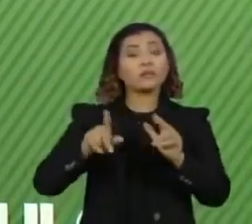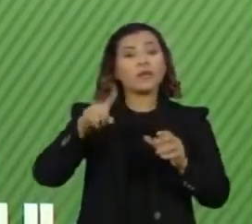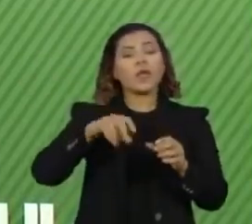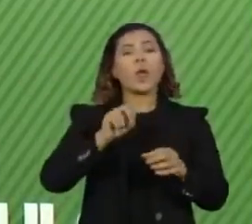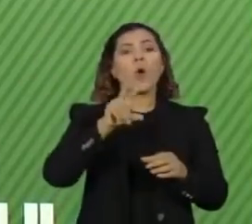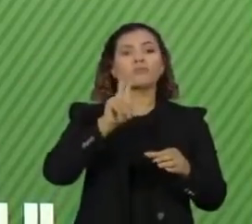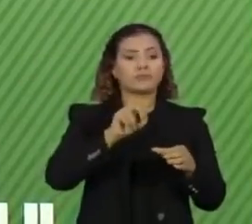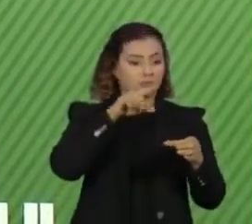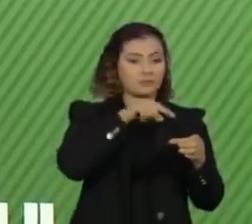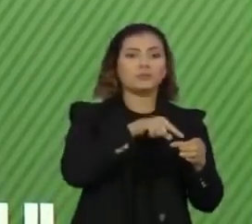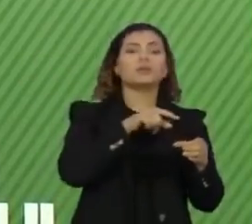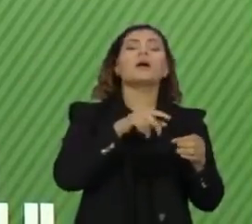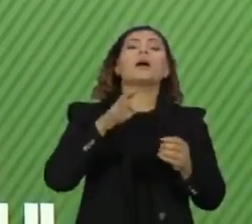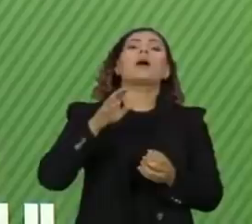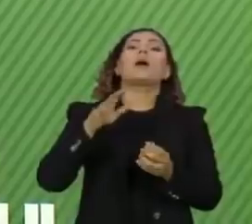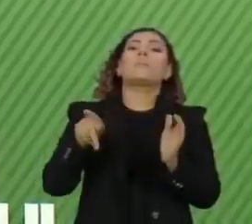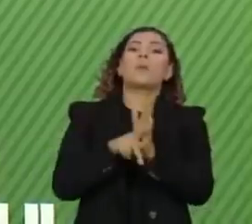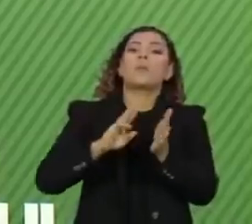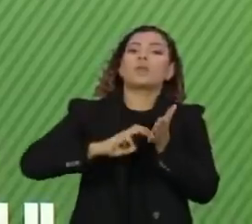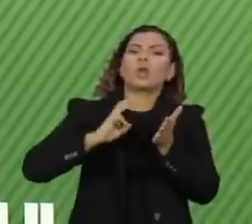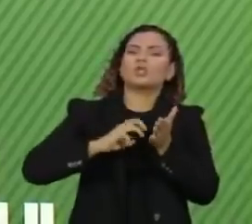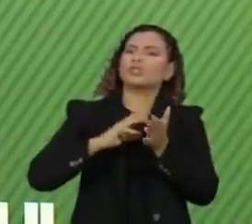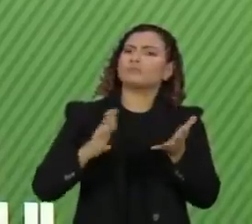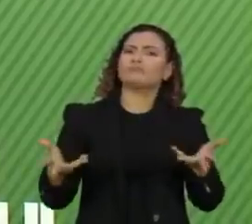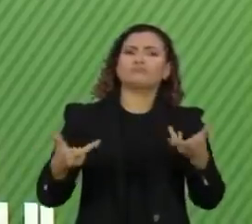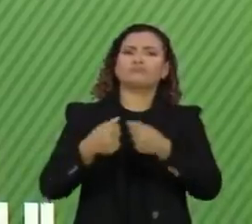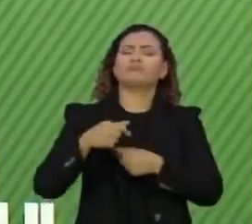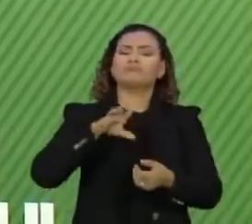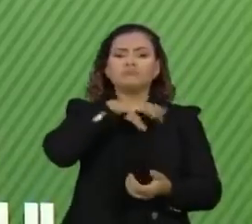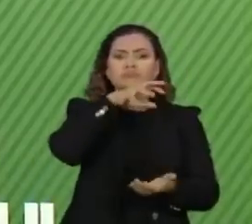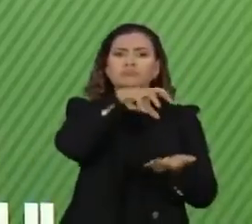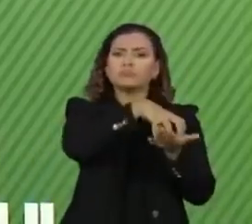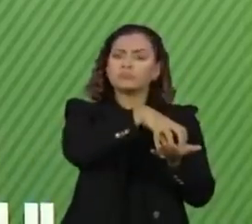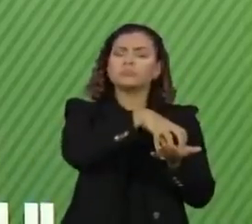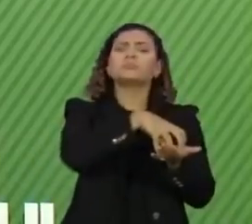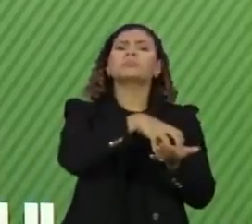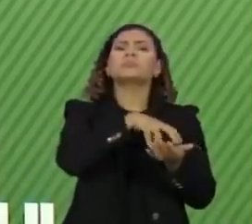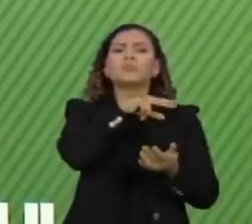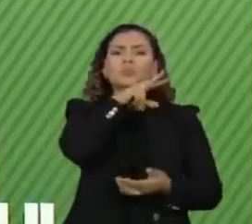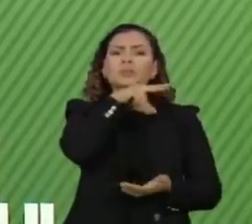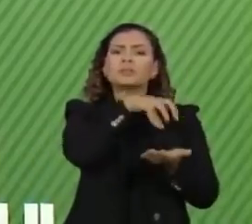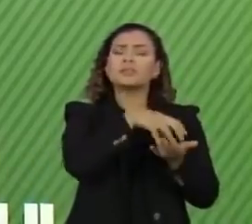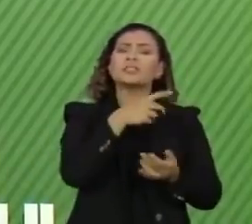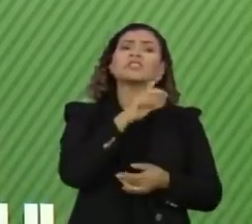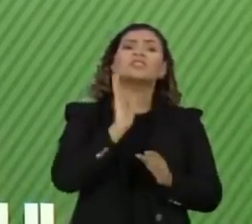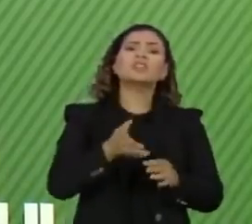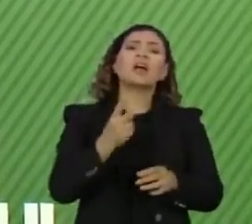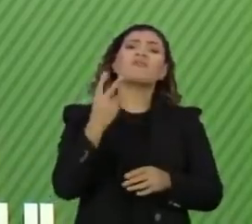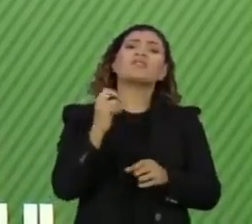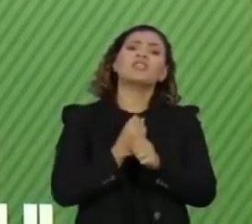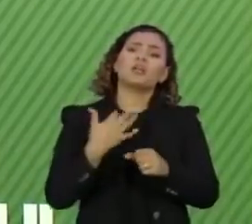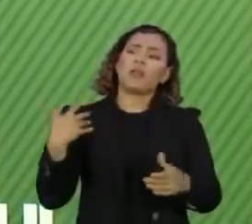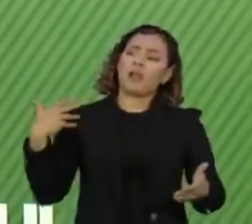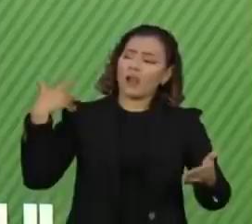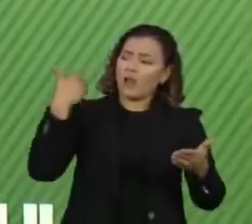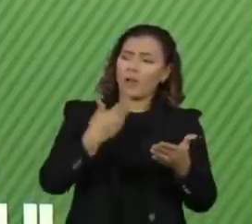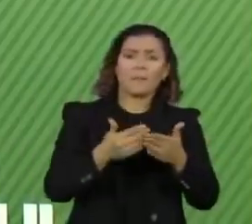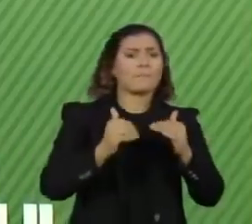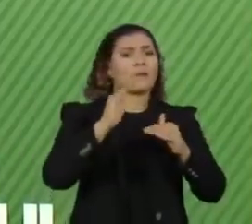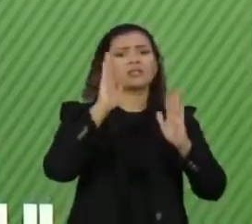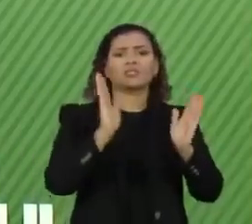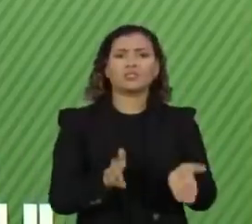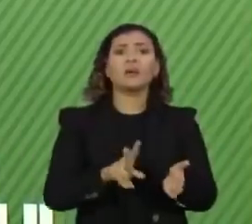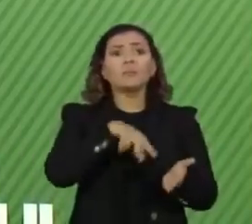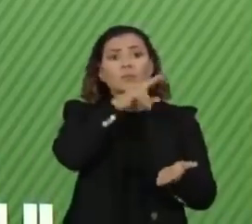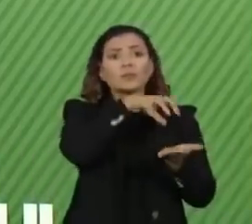de galinha, com metodologia dominada plenamente pelo Instituto Butantan há mais de duas décadas e fez do